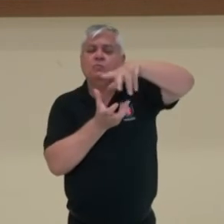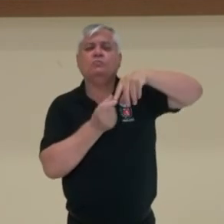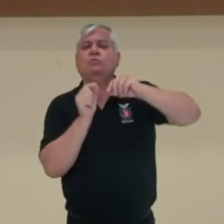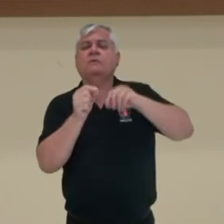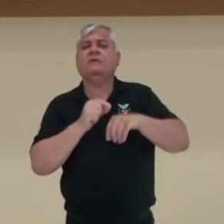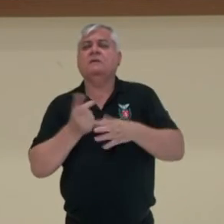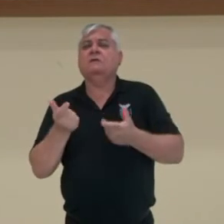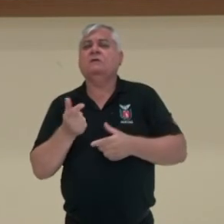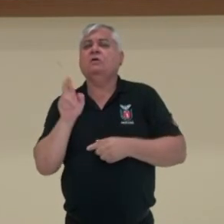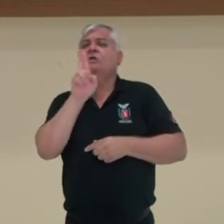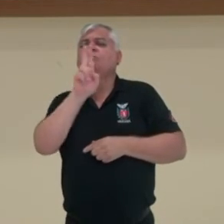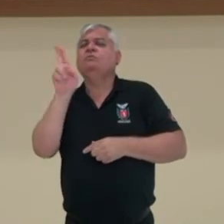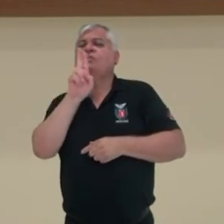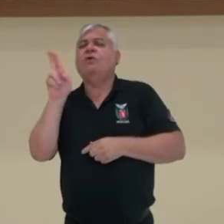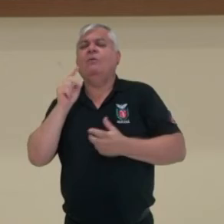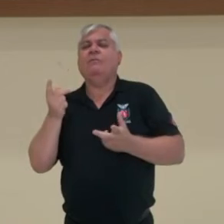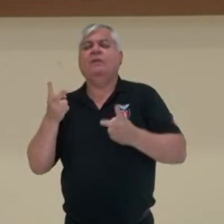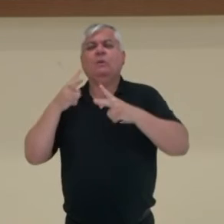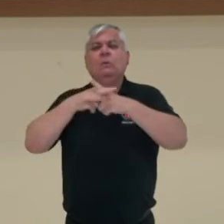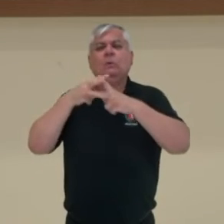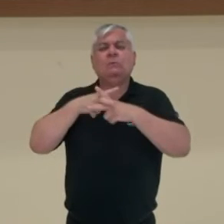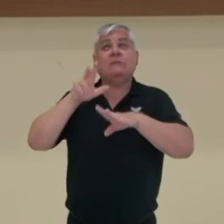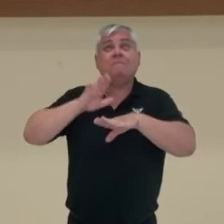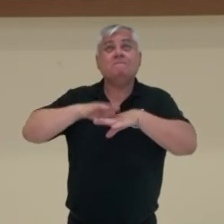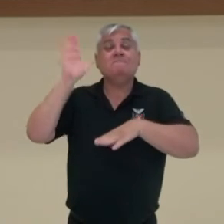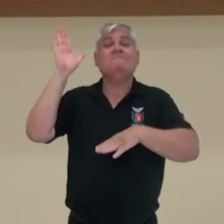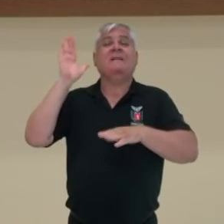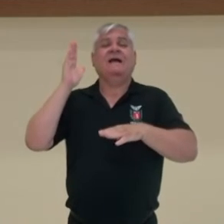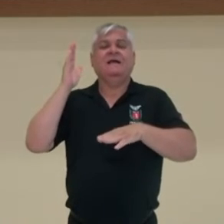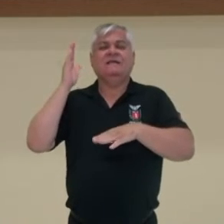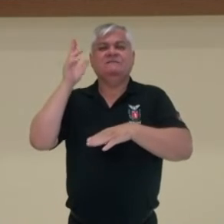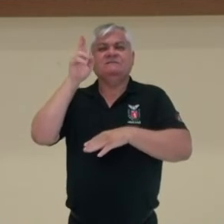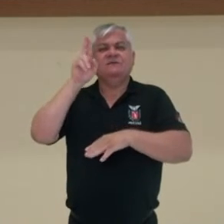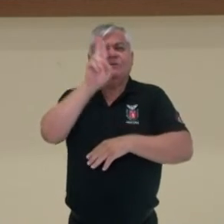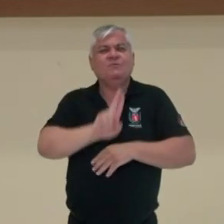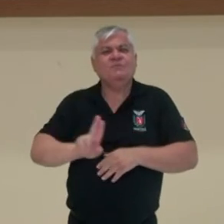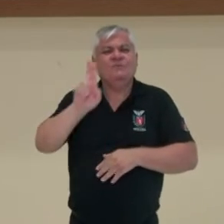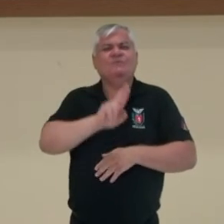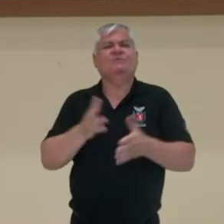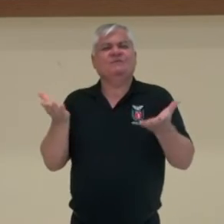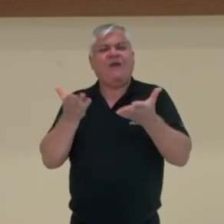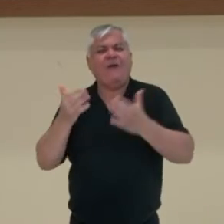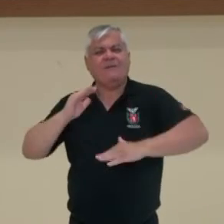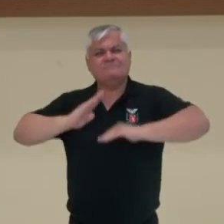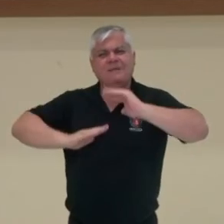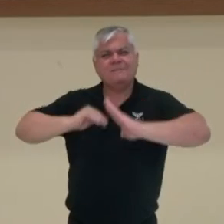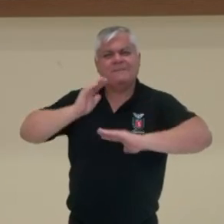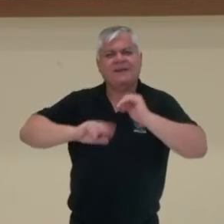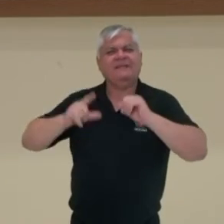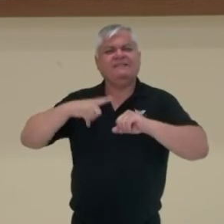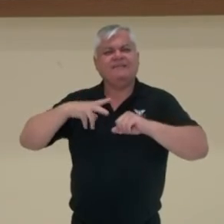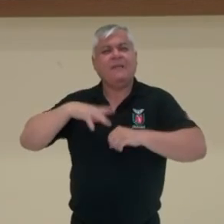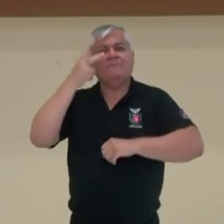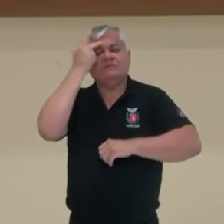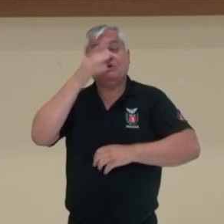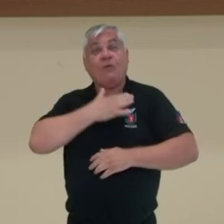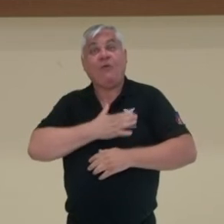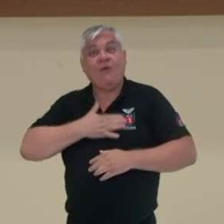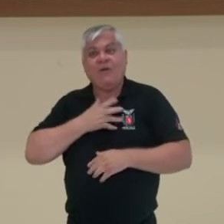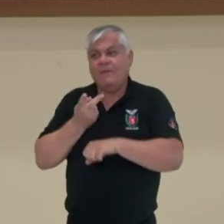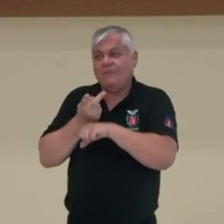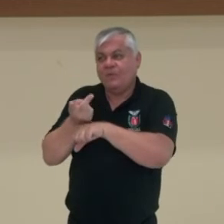as lutas mais tradicionais, as mais praticadas no mundo? Quais são as lutas mais procuradas, que as pessoas mais